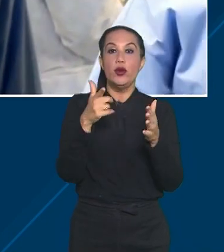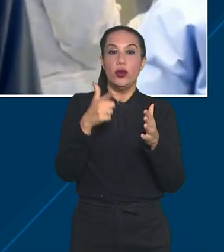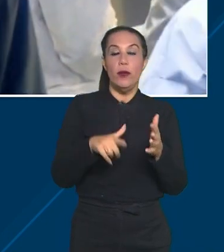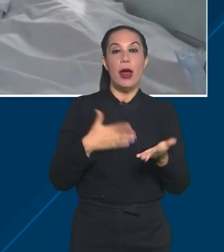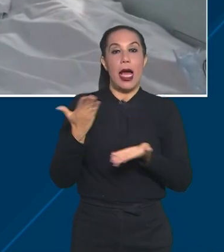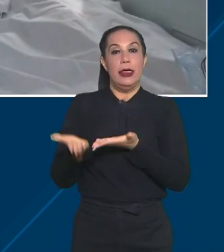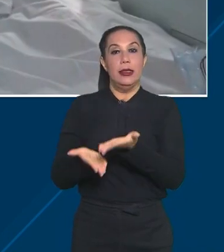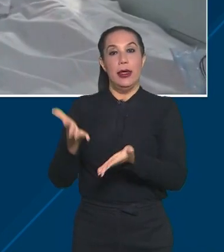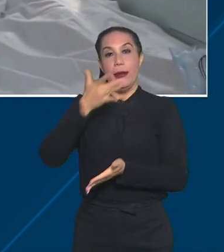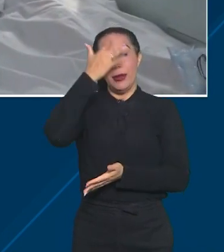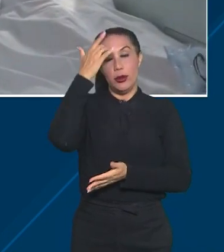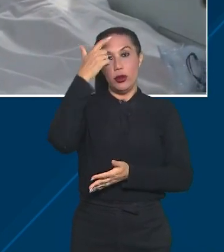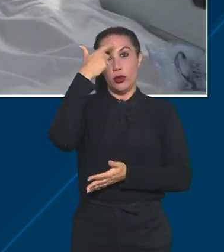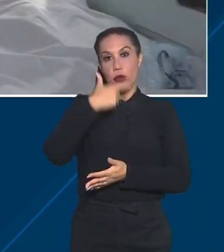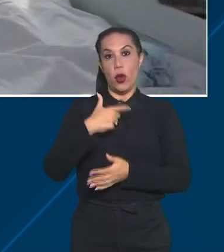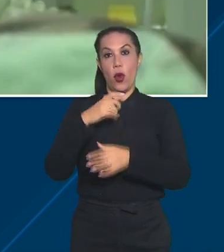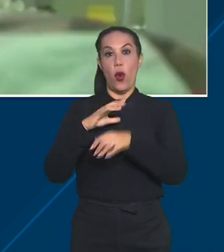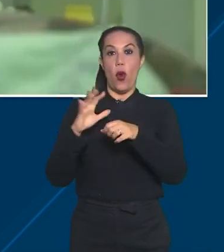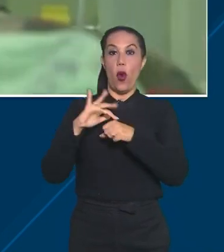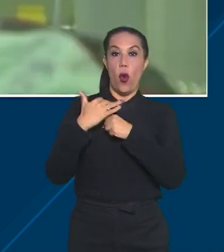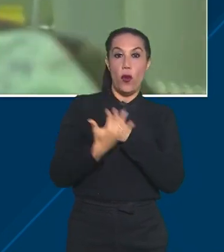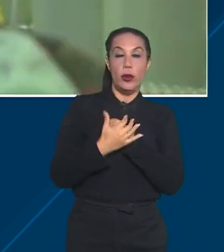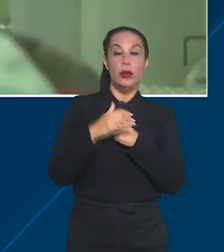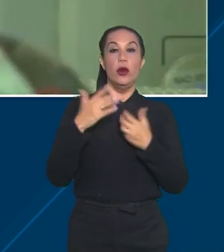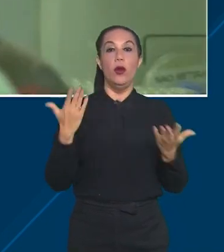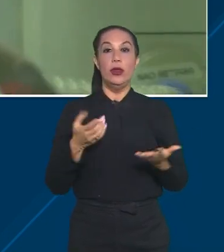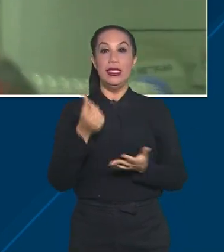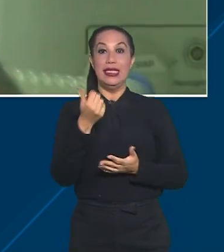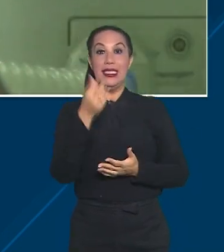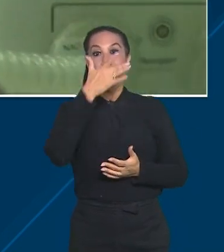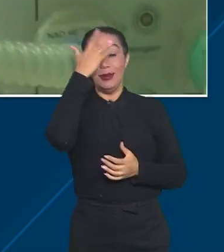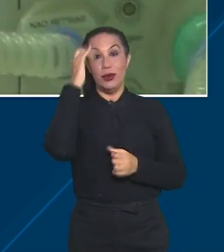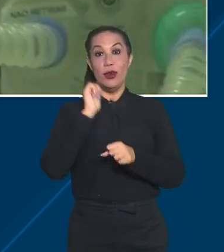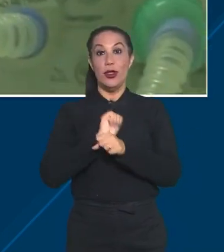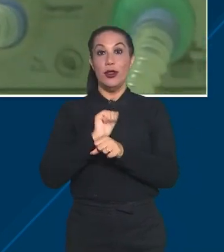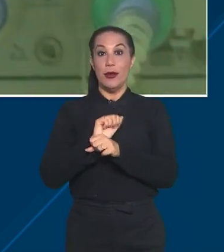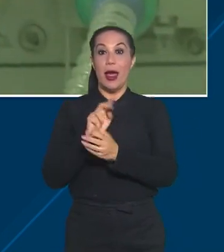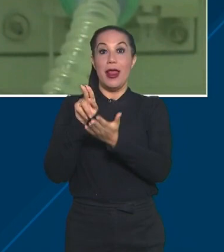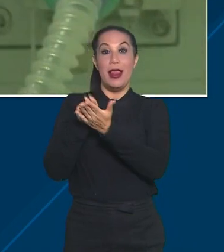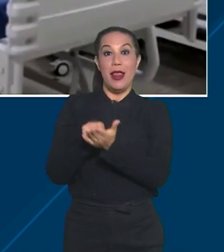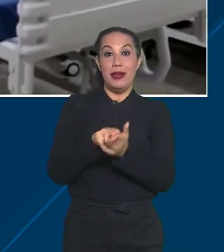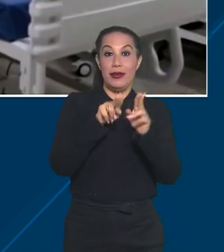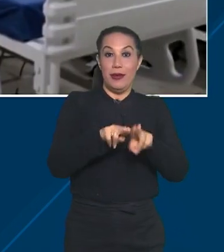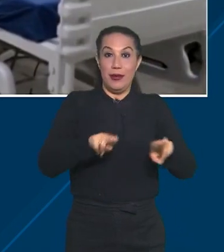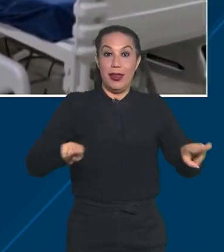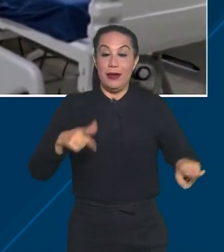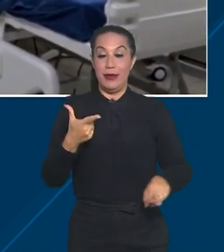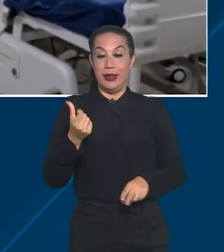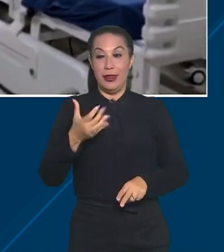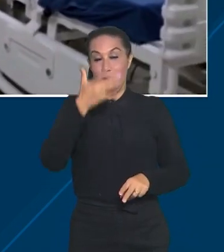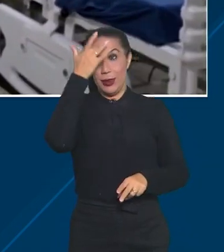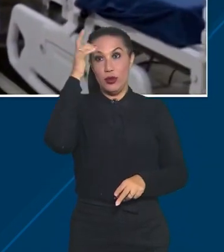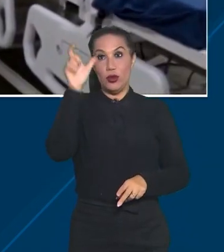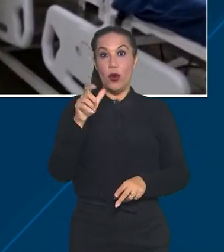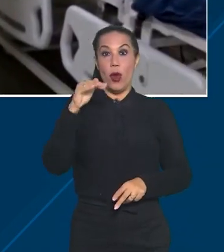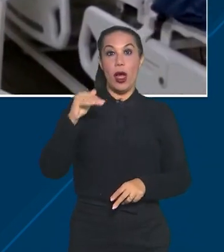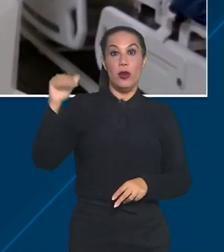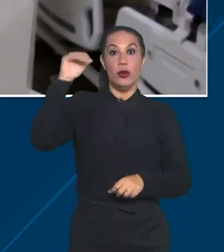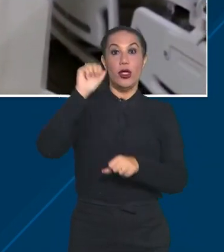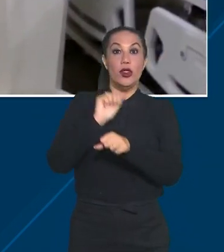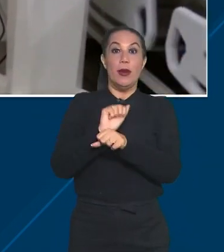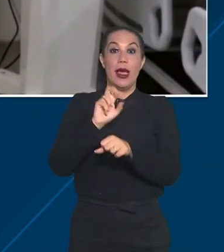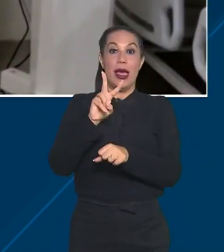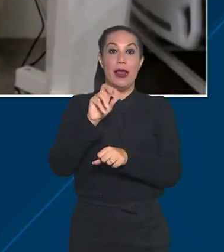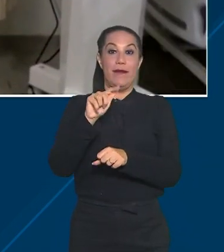com Covid. Hoje, em todo o estado, 16 pessoas esperam por um leito em enfermaria e 26 pacientes adultos aguardam por vaga